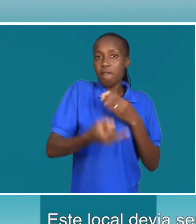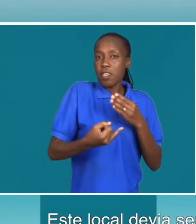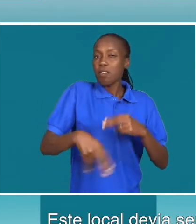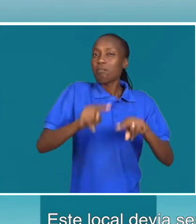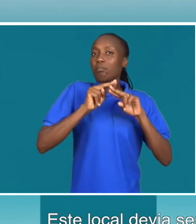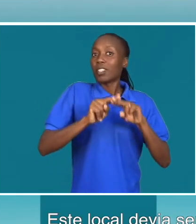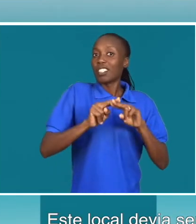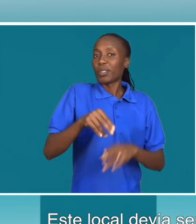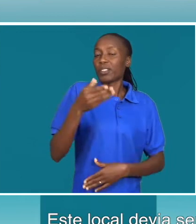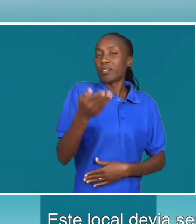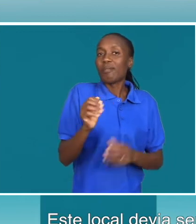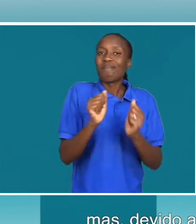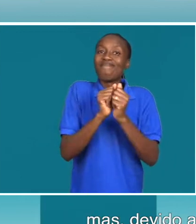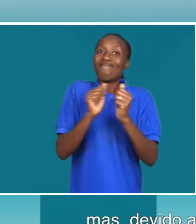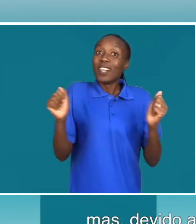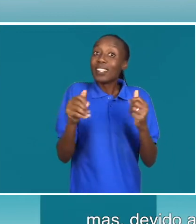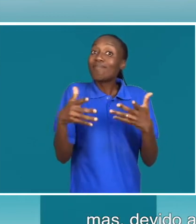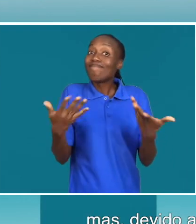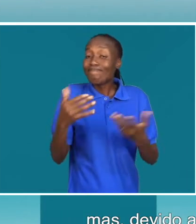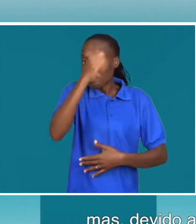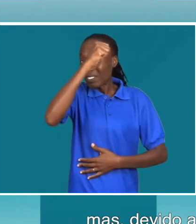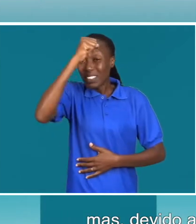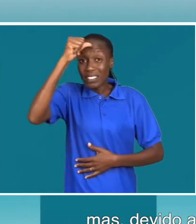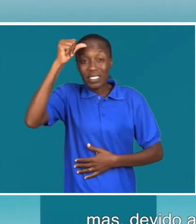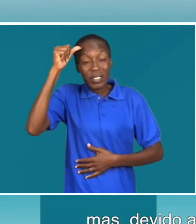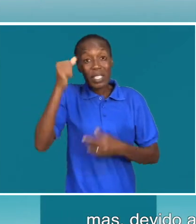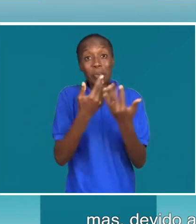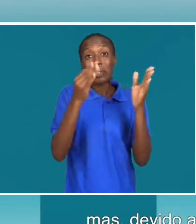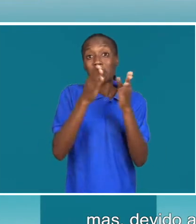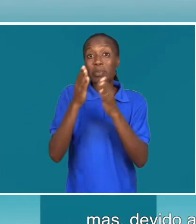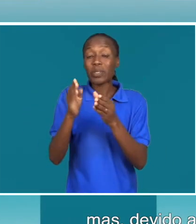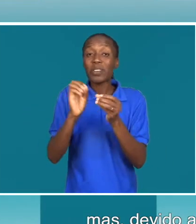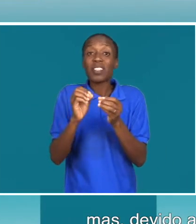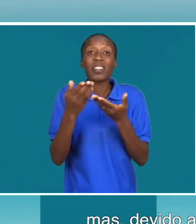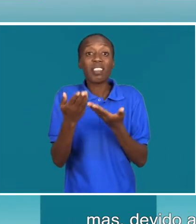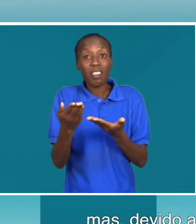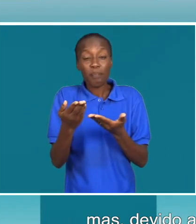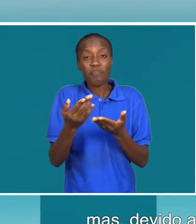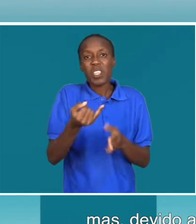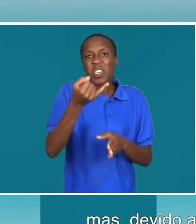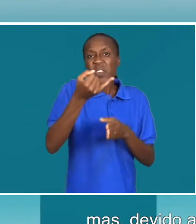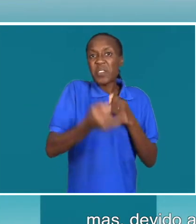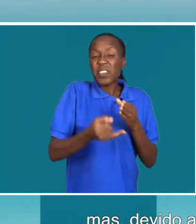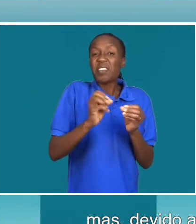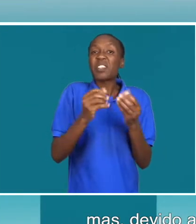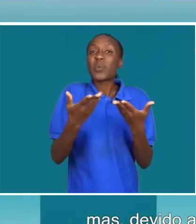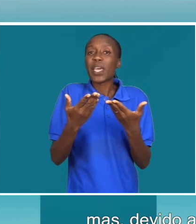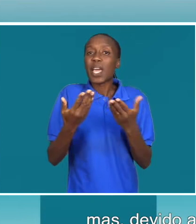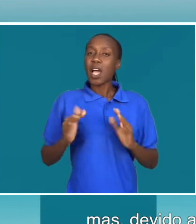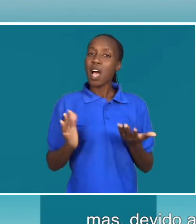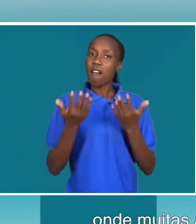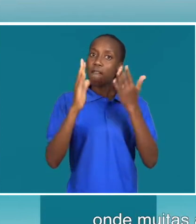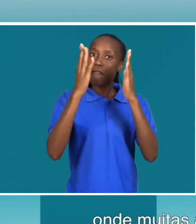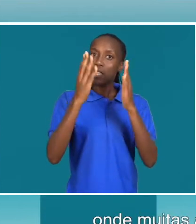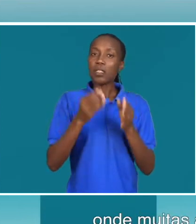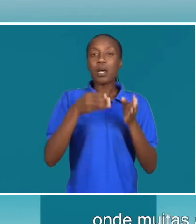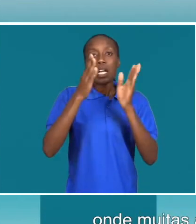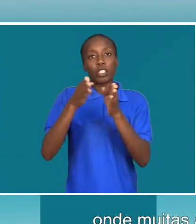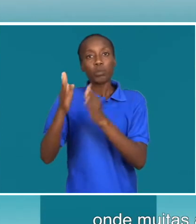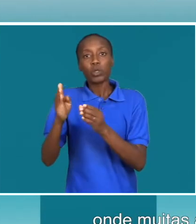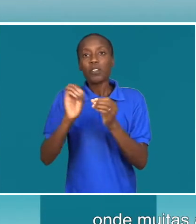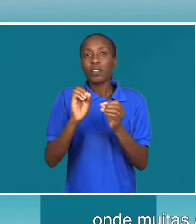terminal de transportes, mas devido às dificuldades de muitos, acabou se tornando num ponto de sobrevivência onde